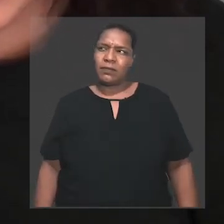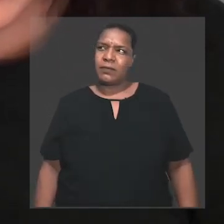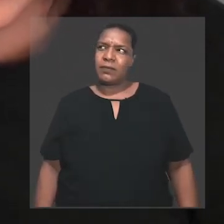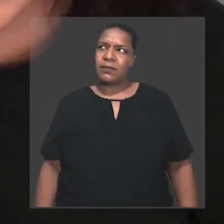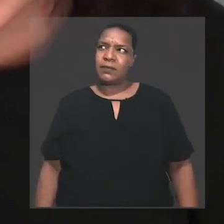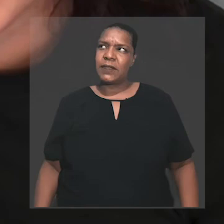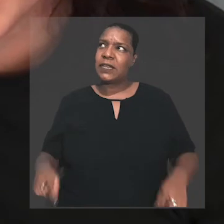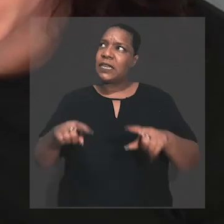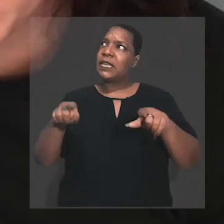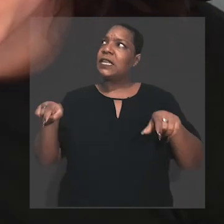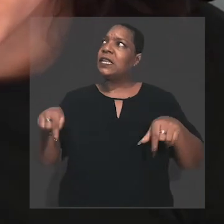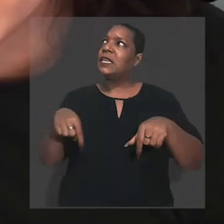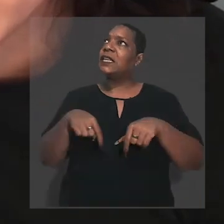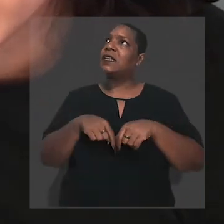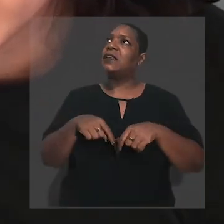Isso aqui...